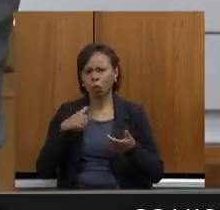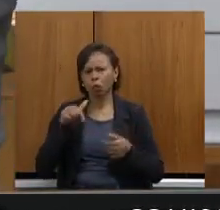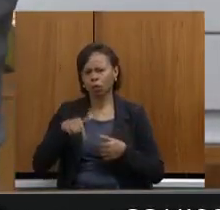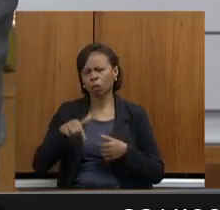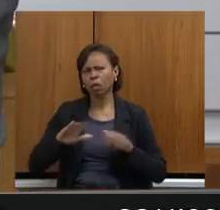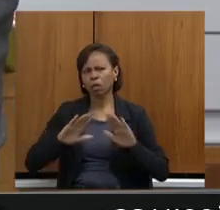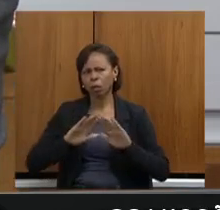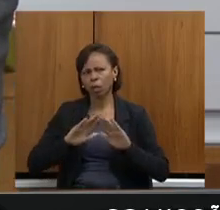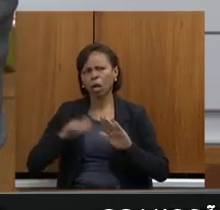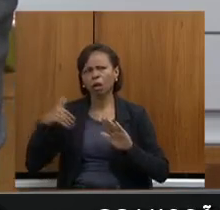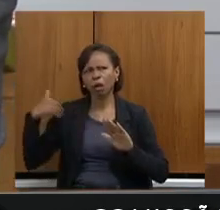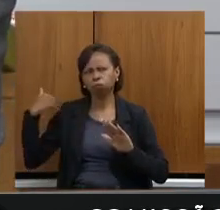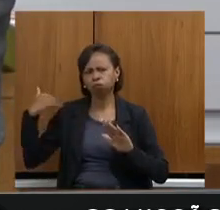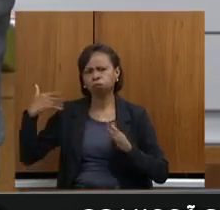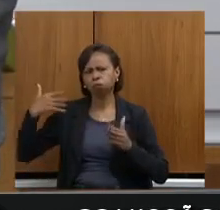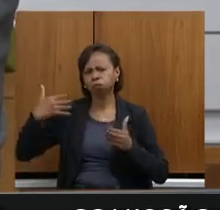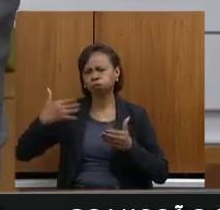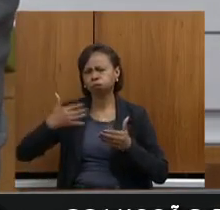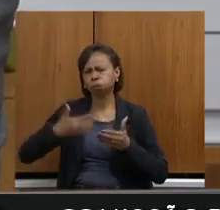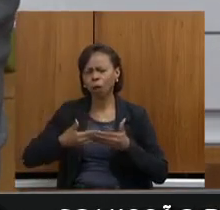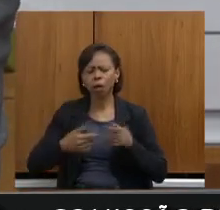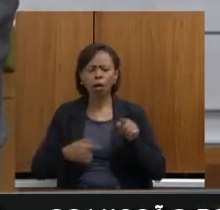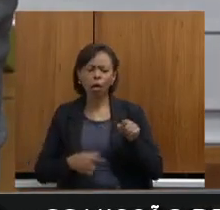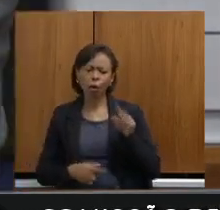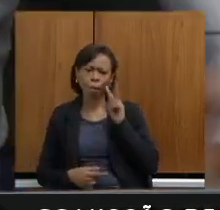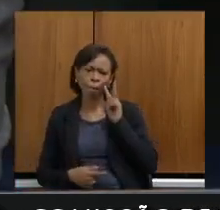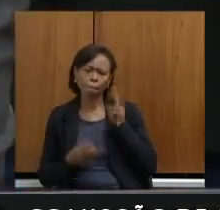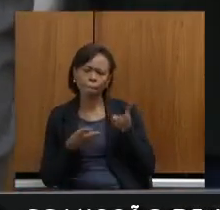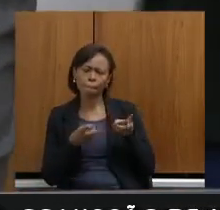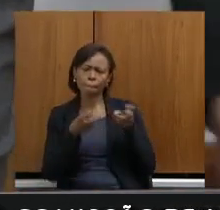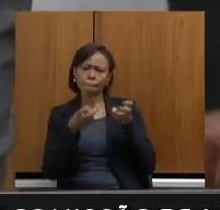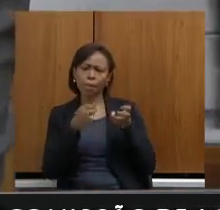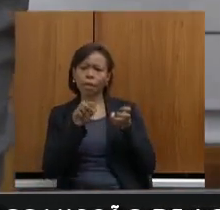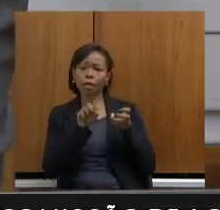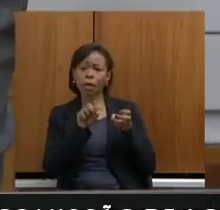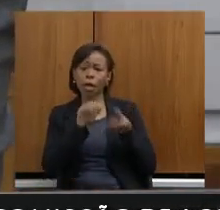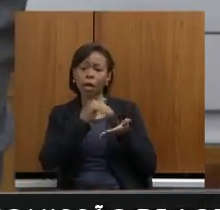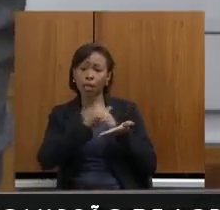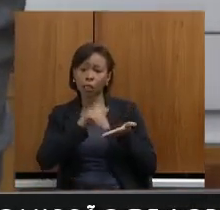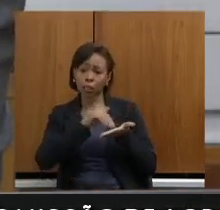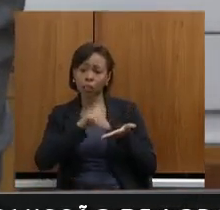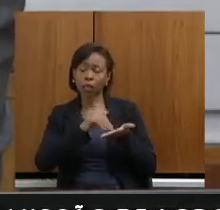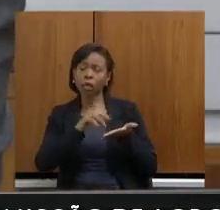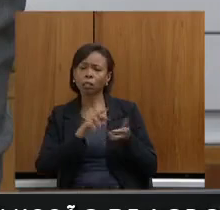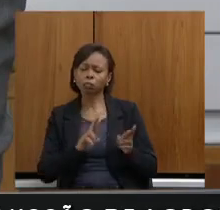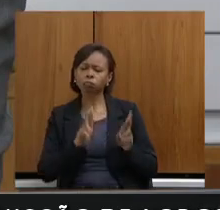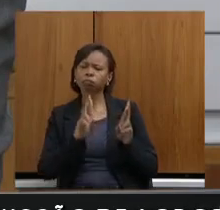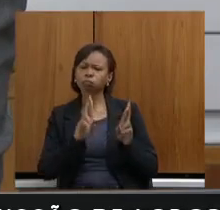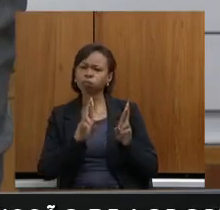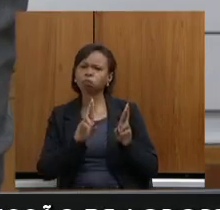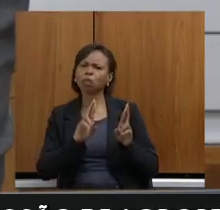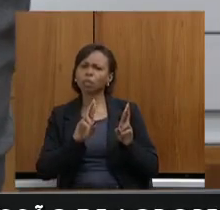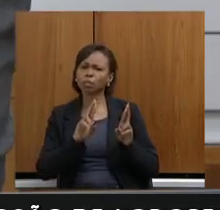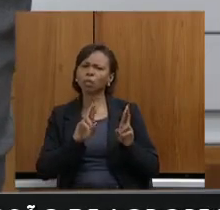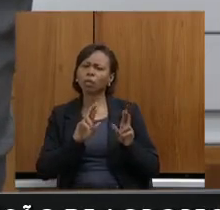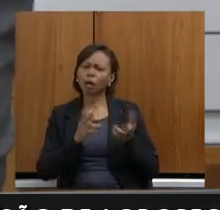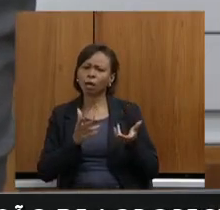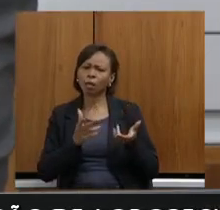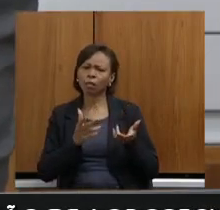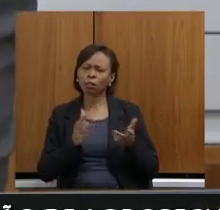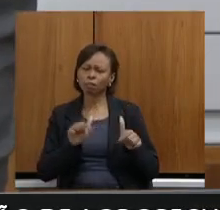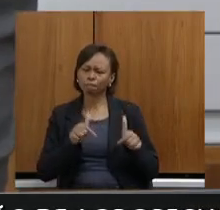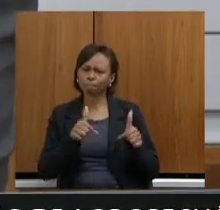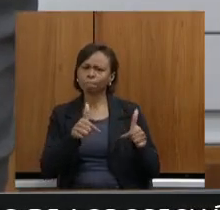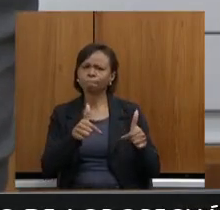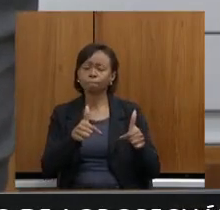nessa casa de conduzir aquela secretaria secretário a sua mãe imagina que